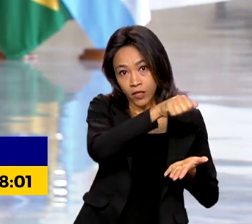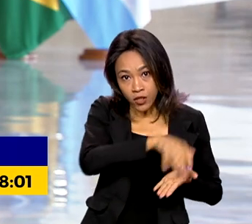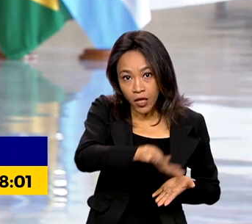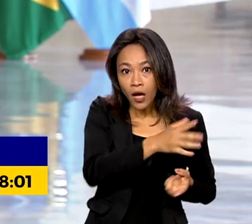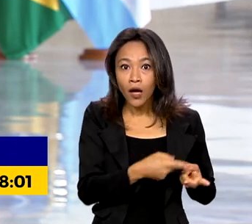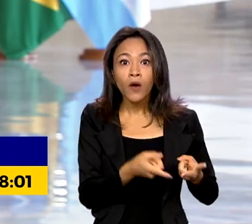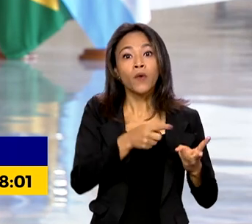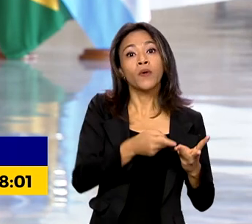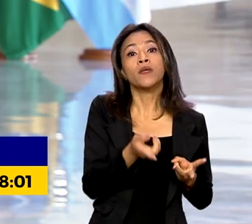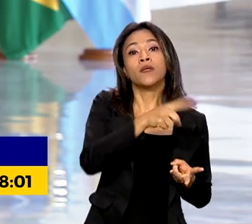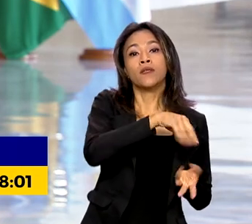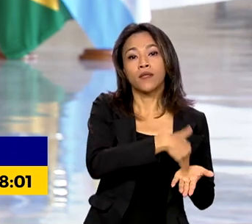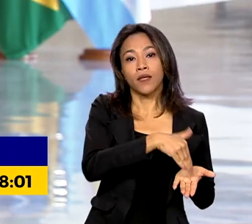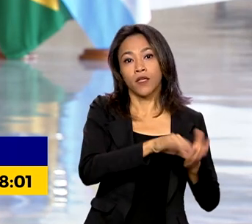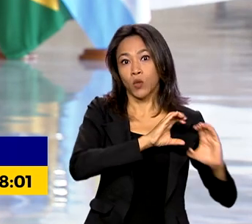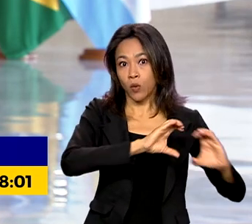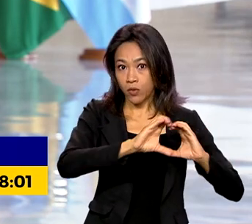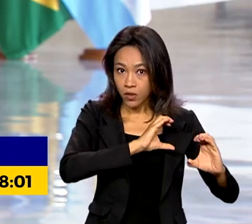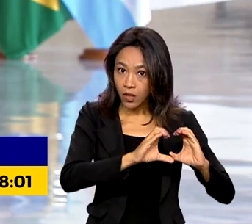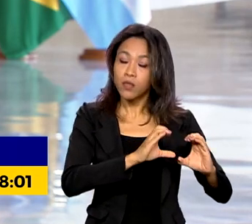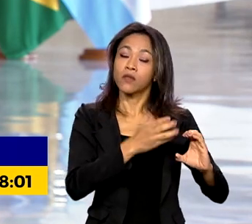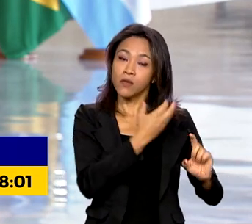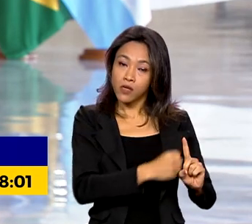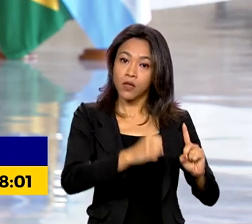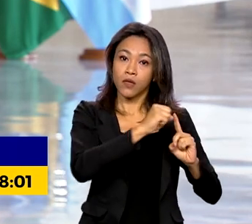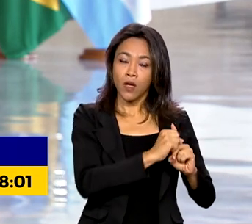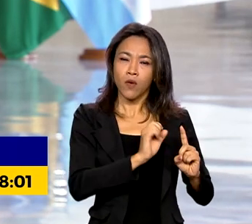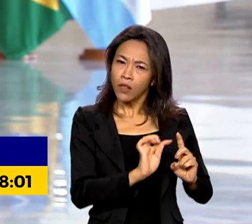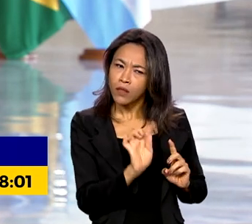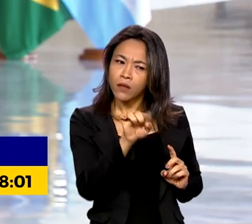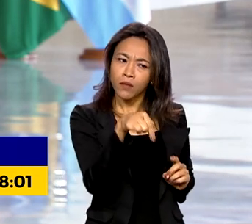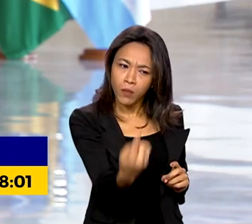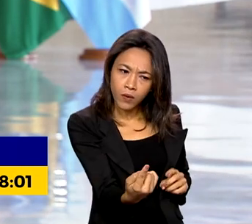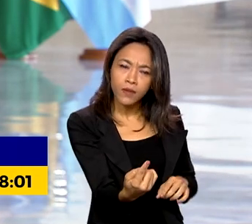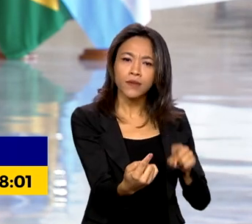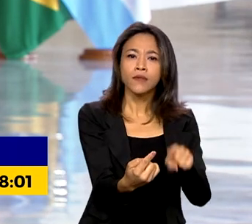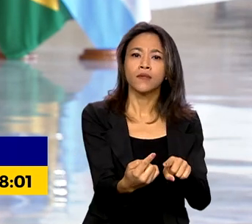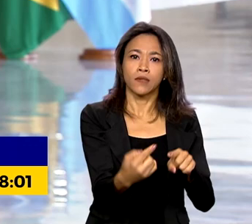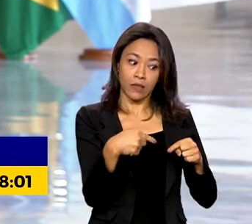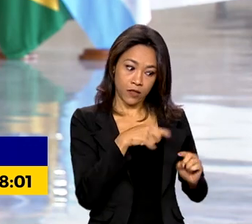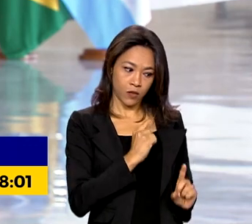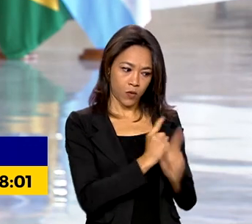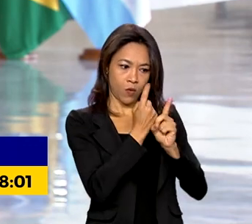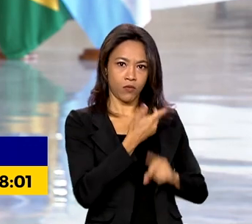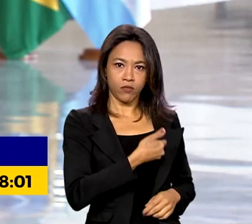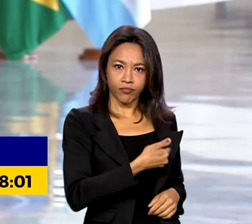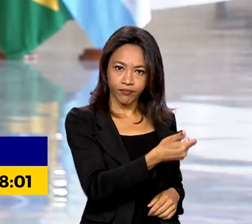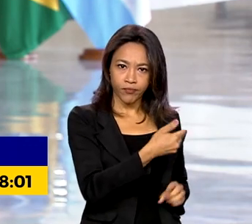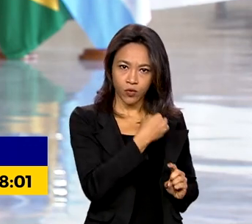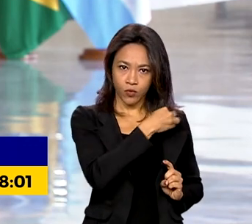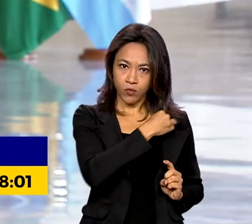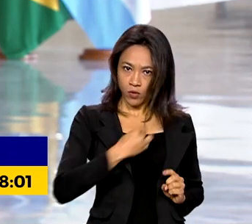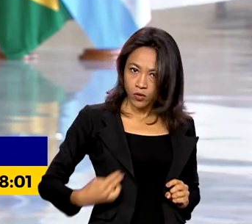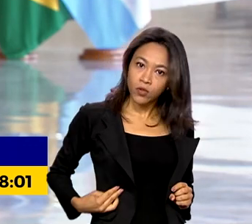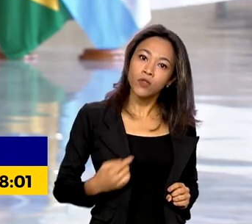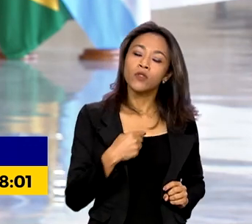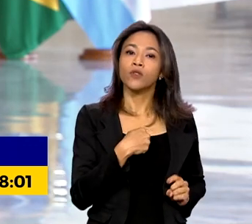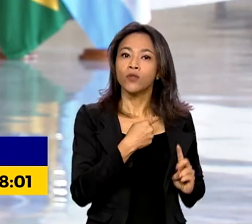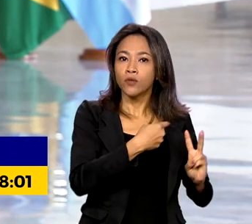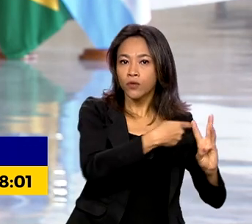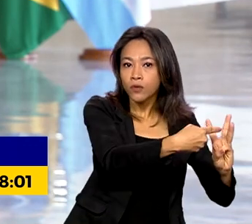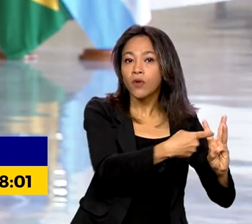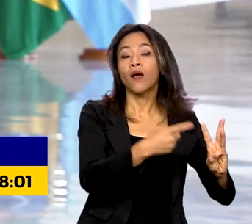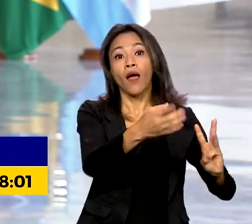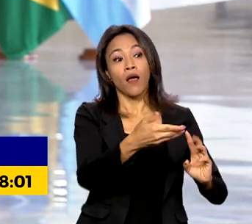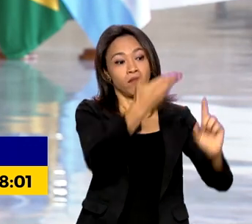também da Secretaria de Comunicação Social, né? Logo em seguida, né, depois desse encontro, a agenda é a recepção